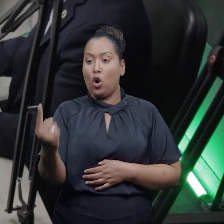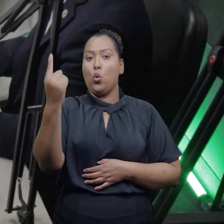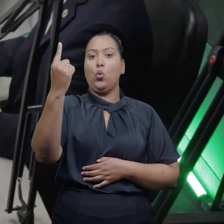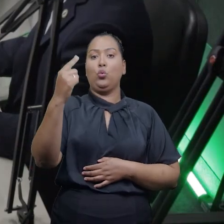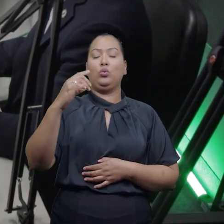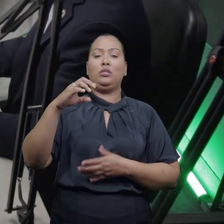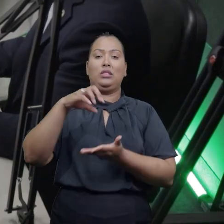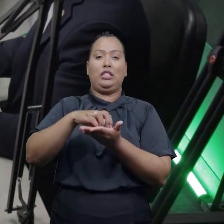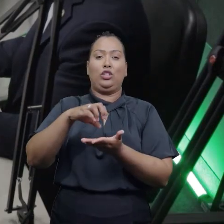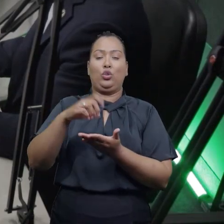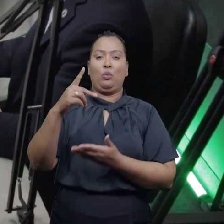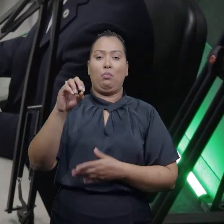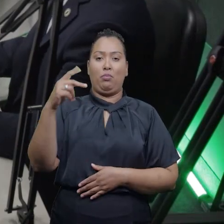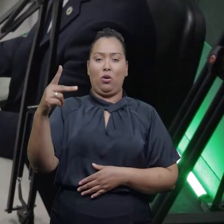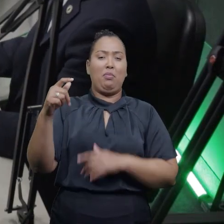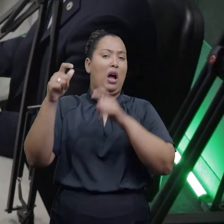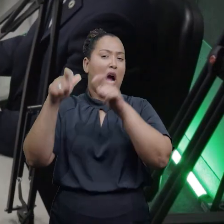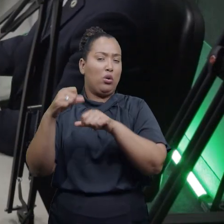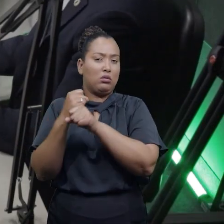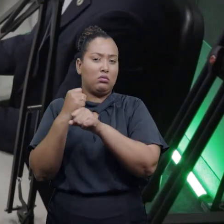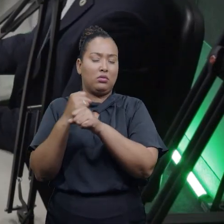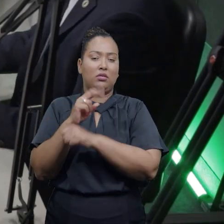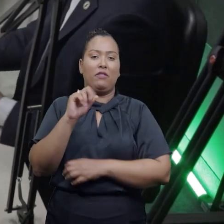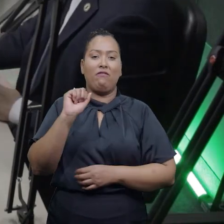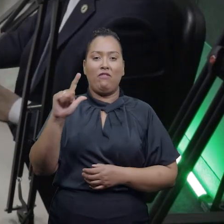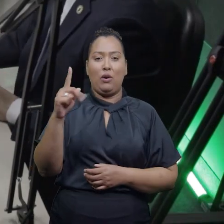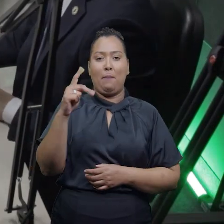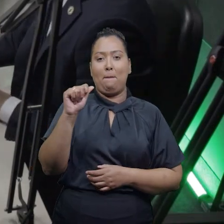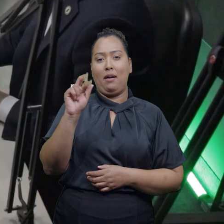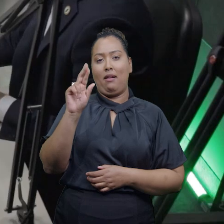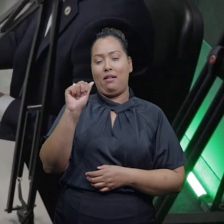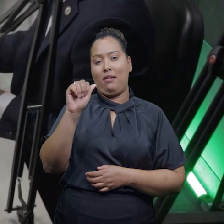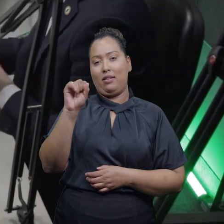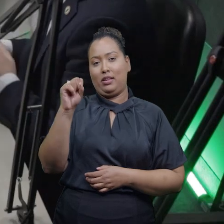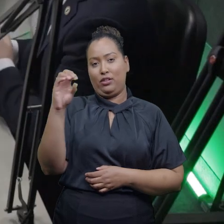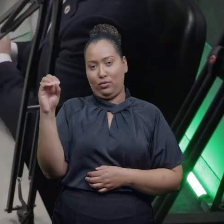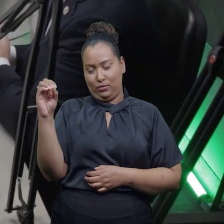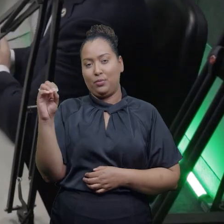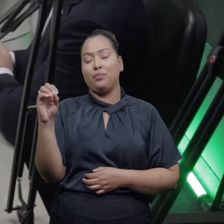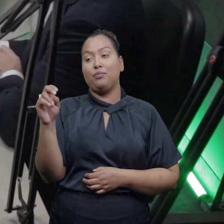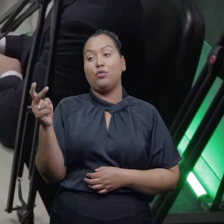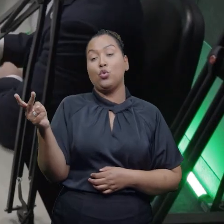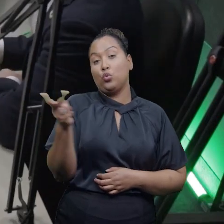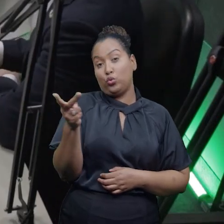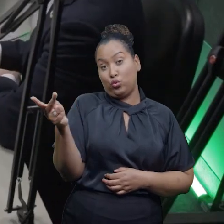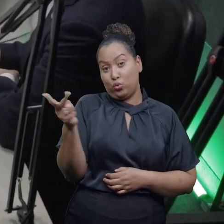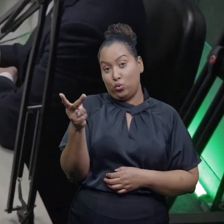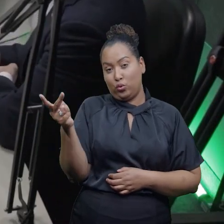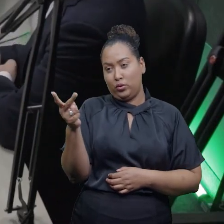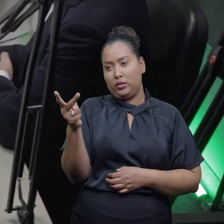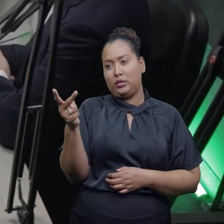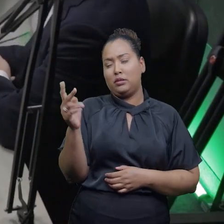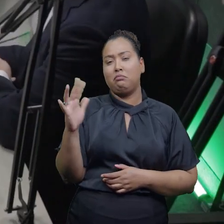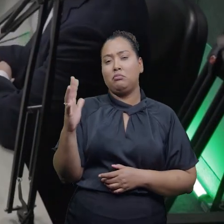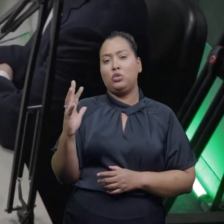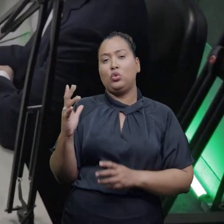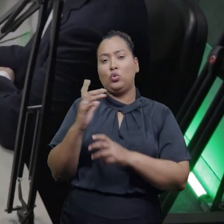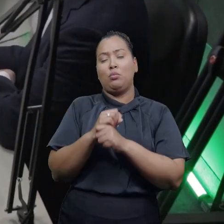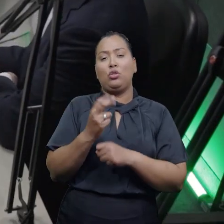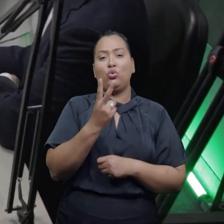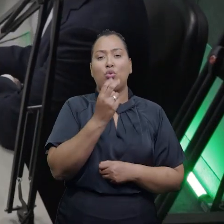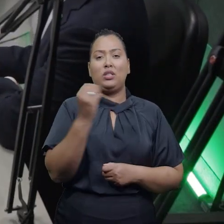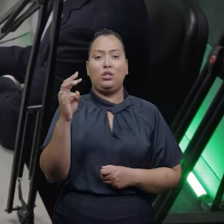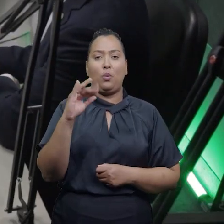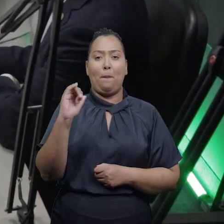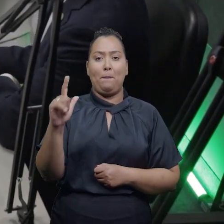pop, que na verdade fica em Valparaíso, atende, né, a população de Valparaíso. São 2 cidades que têm ali, cada uma em